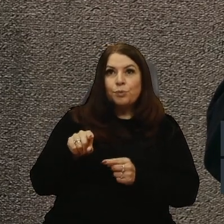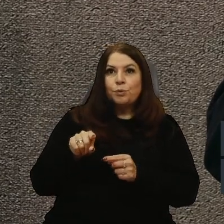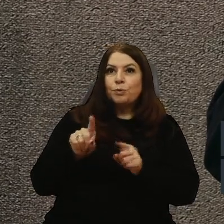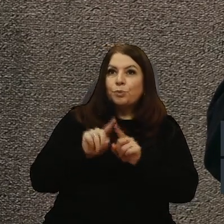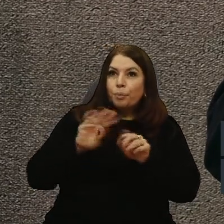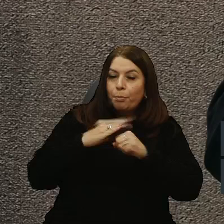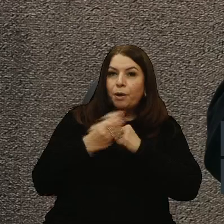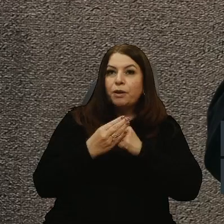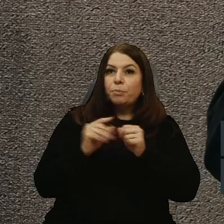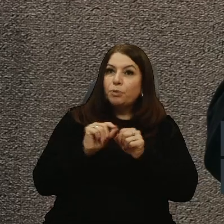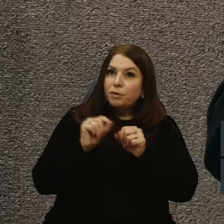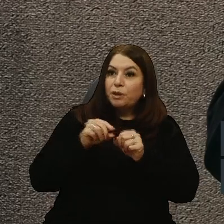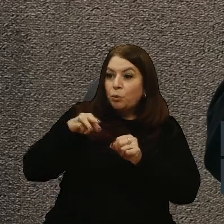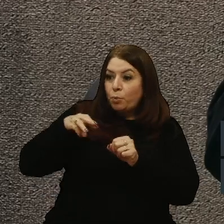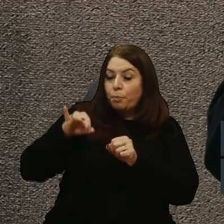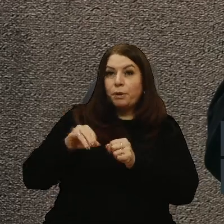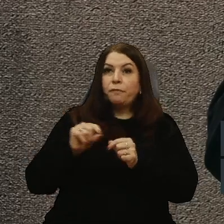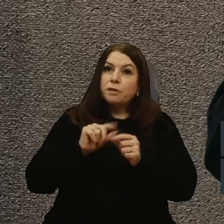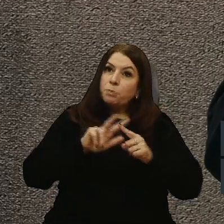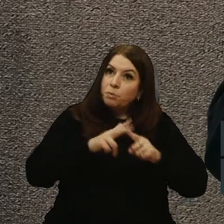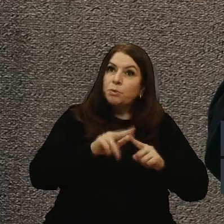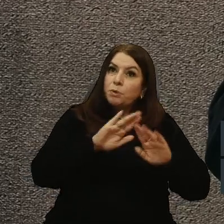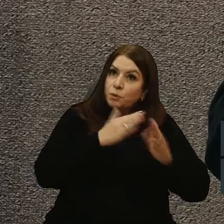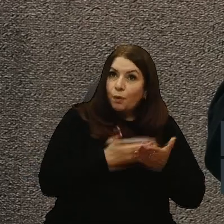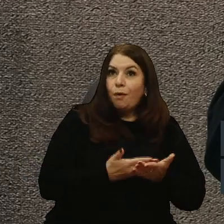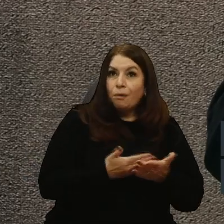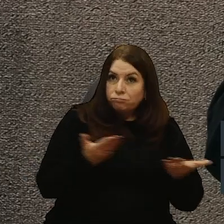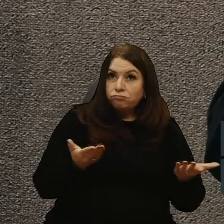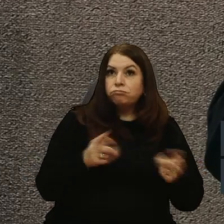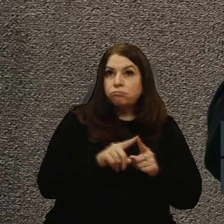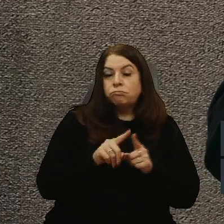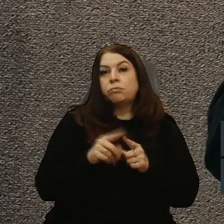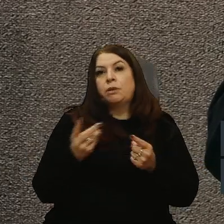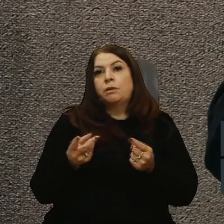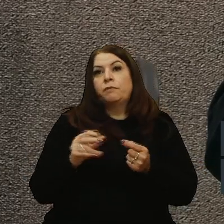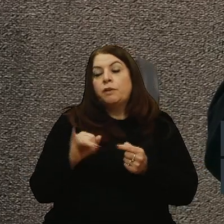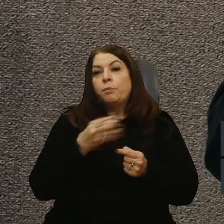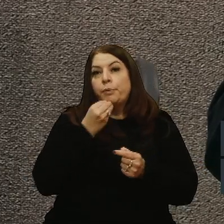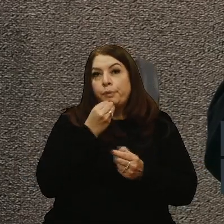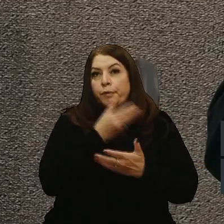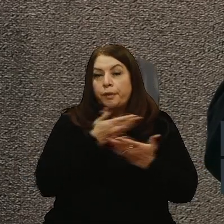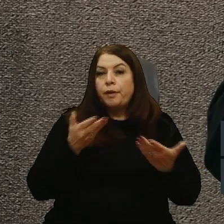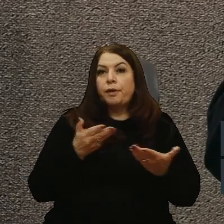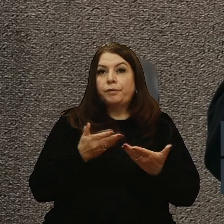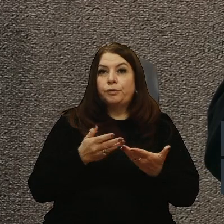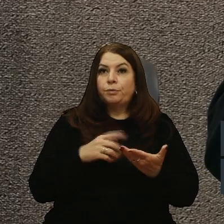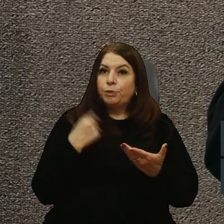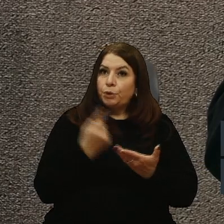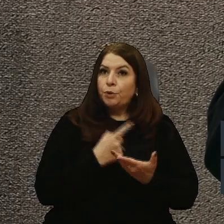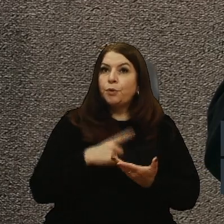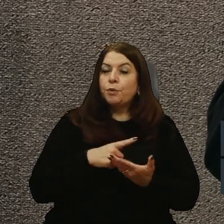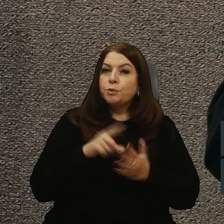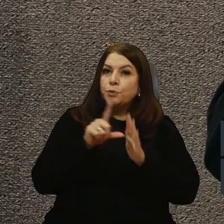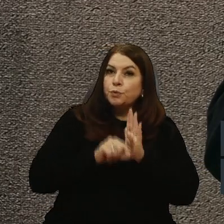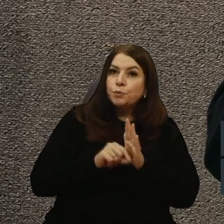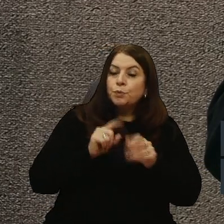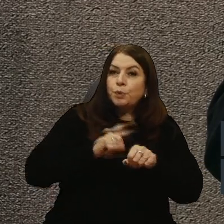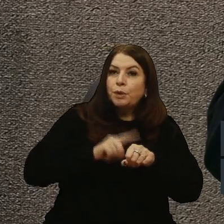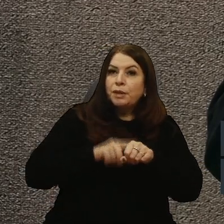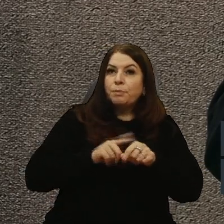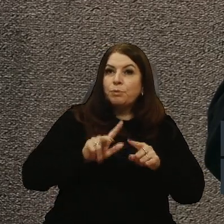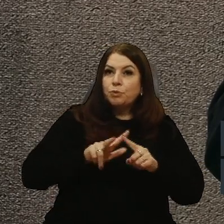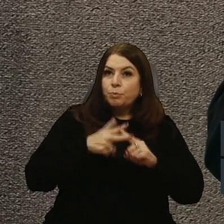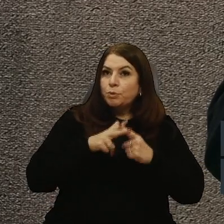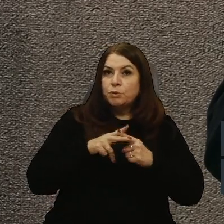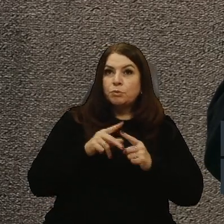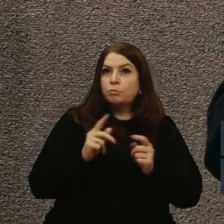escolinha. Isso vai dar muito mais oportunidade para que a gente reduza o tempo de manutenção.